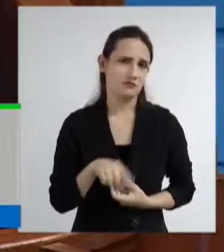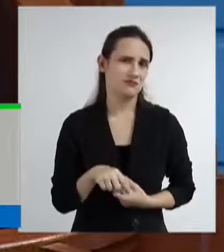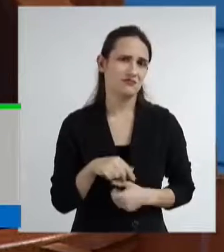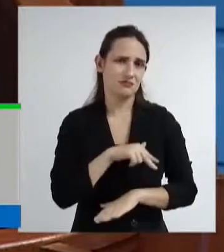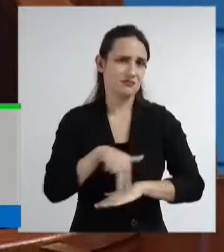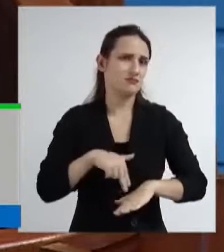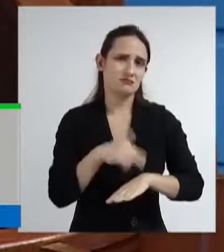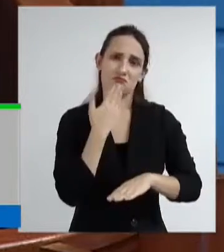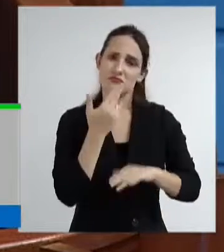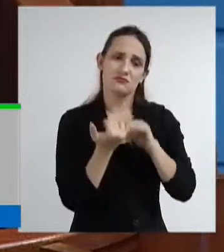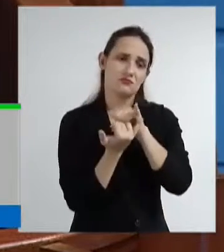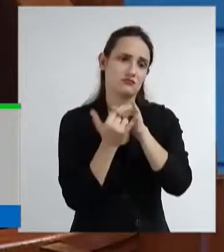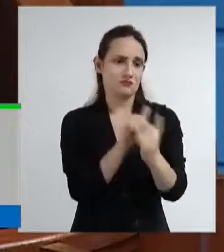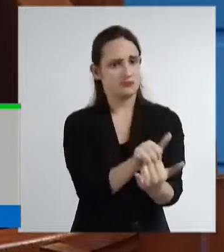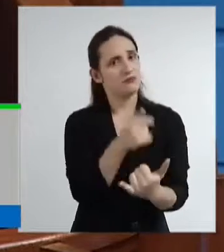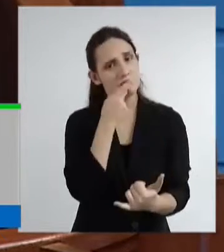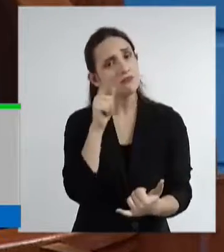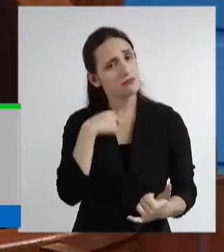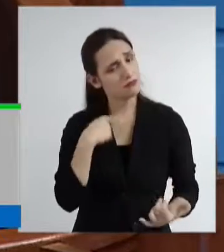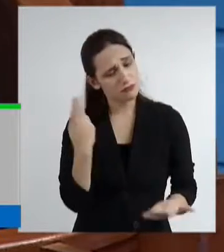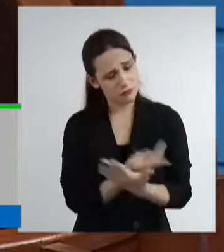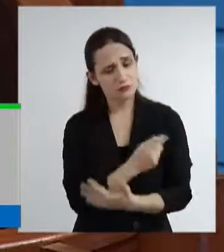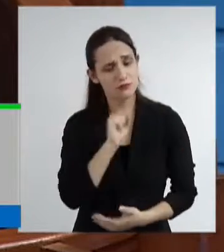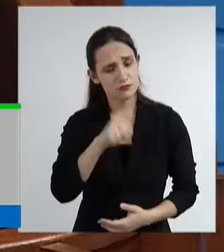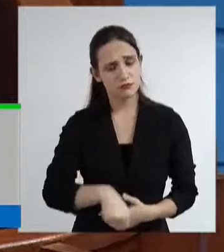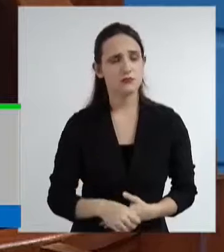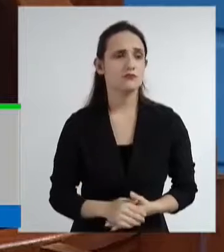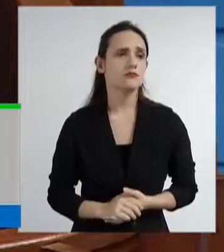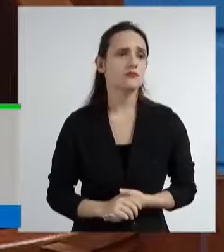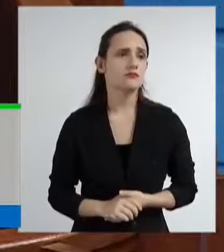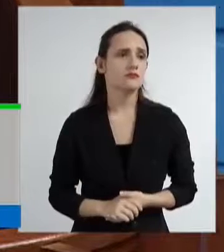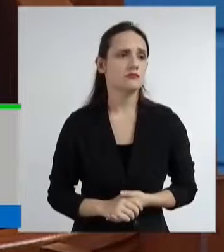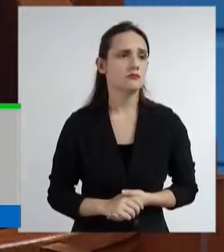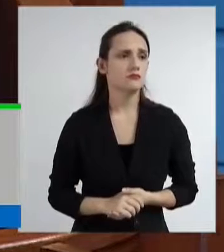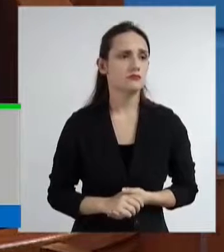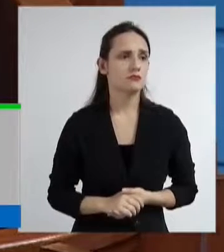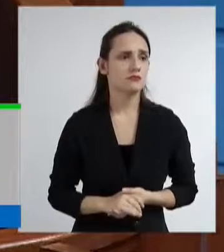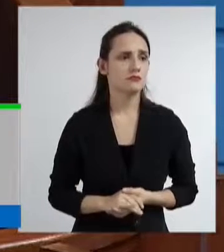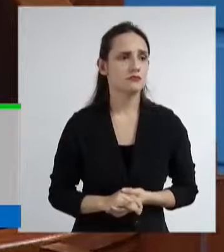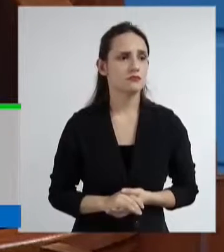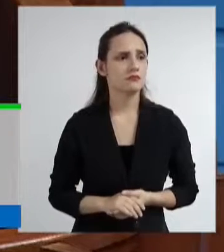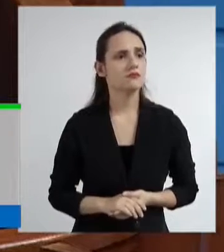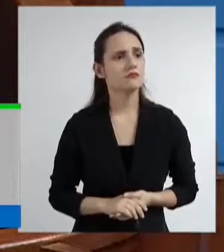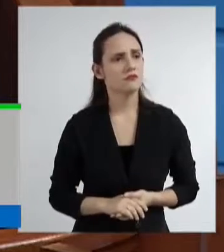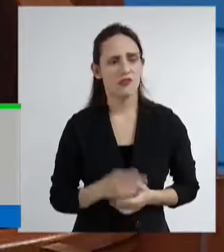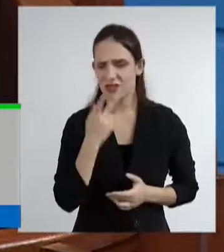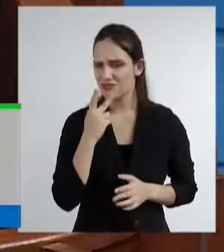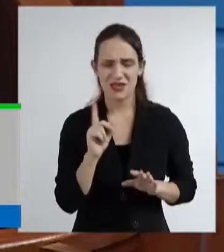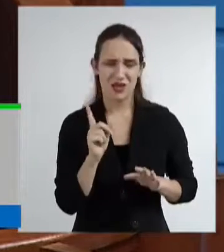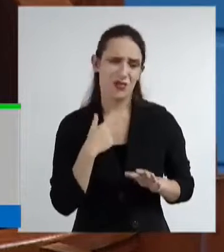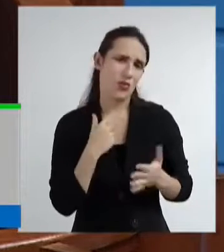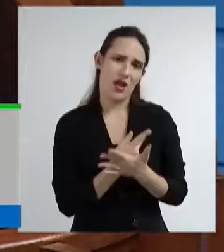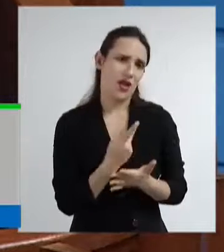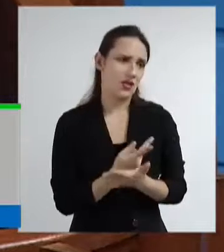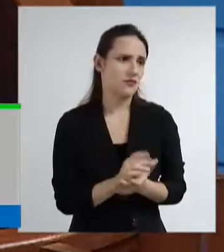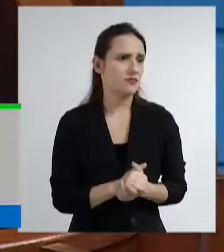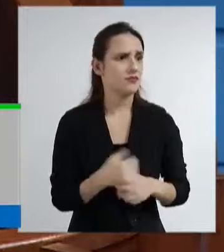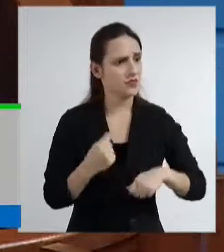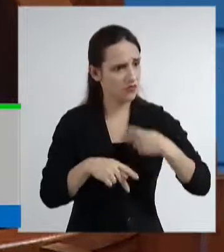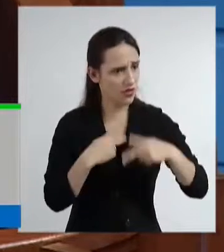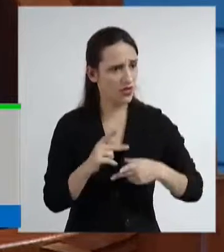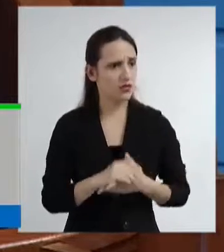mínimo uma retratação, no mínimo dizer que errou, no mínimo desdizer, né, o que